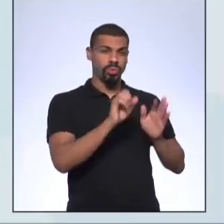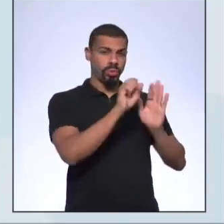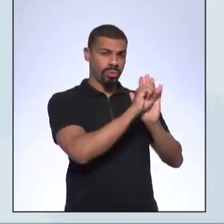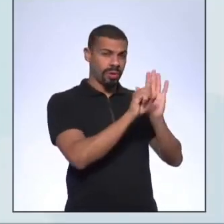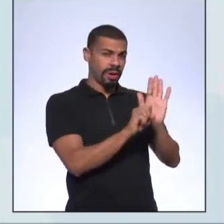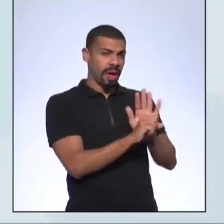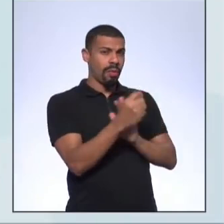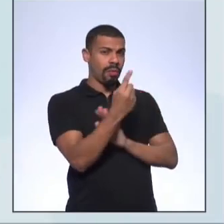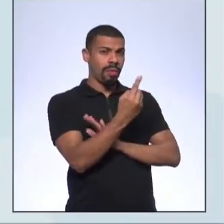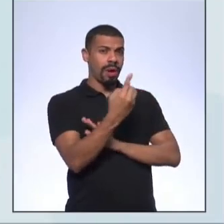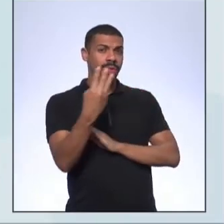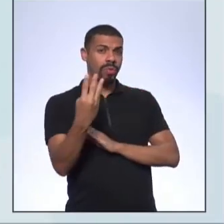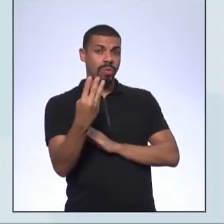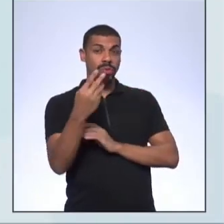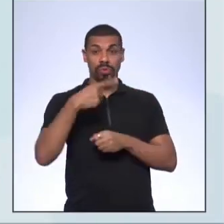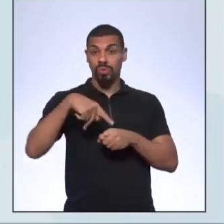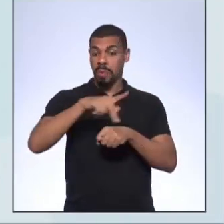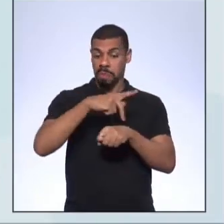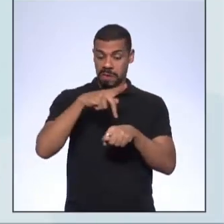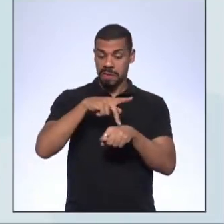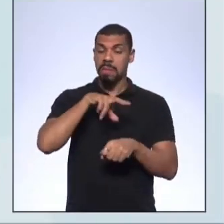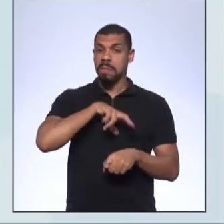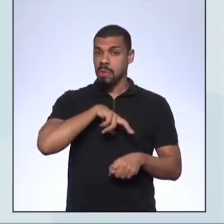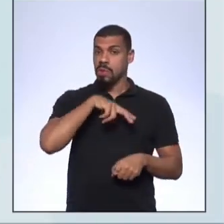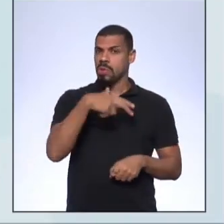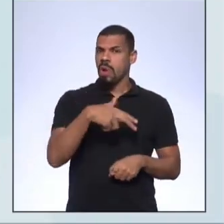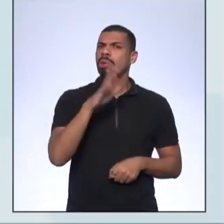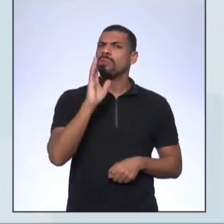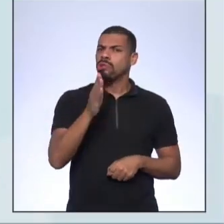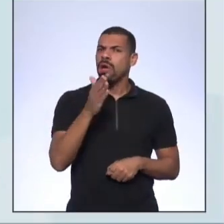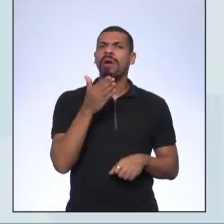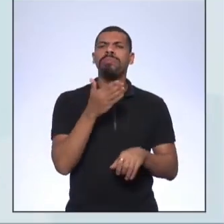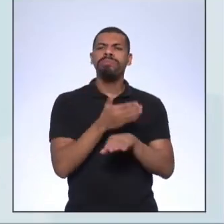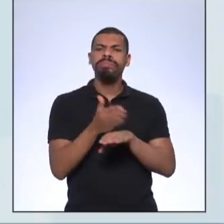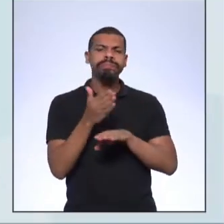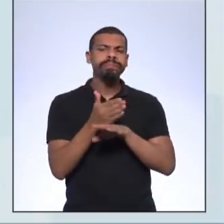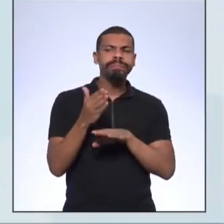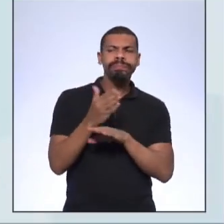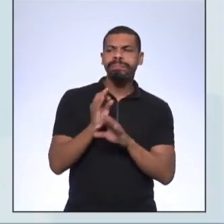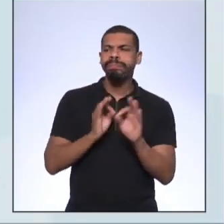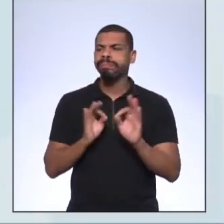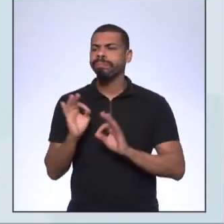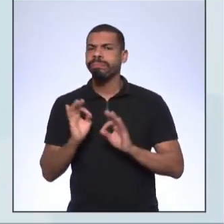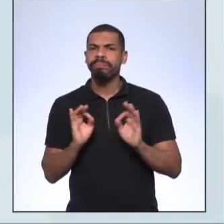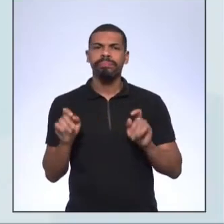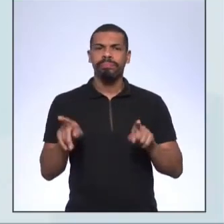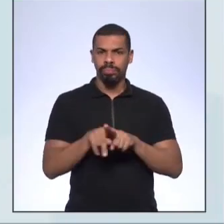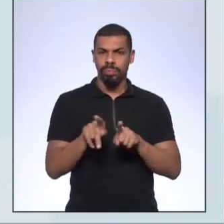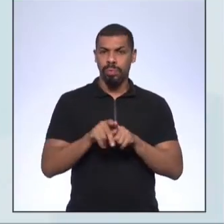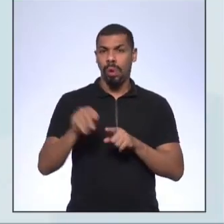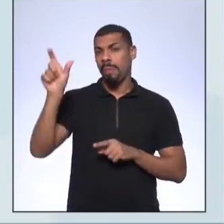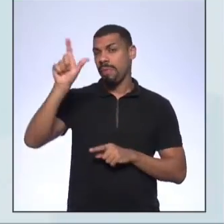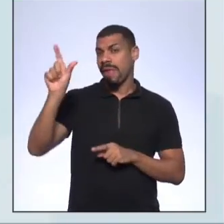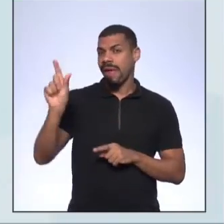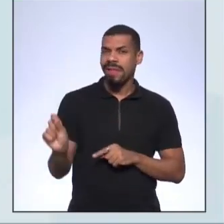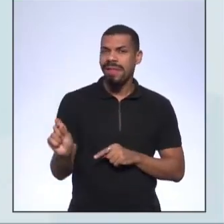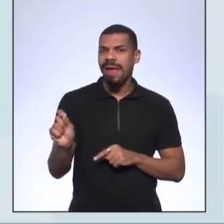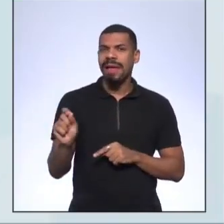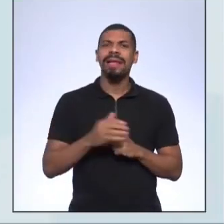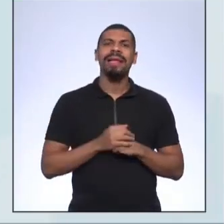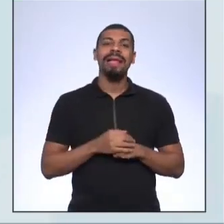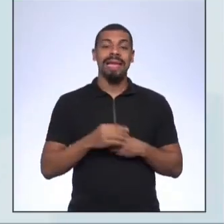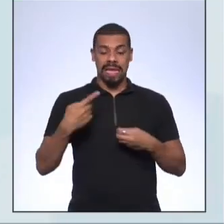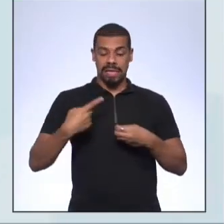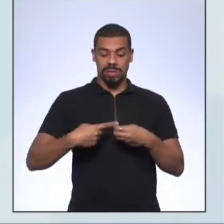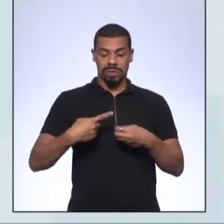XIV, Portugal já participava do comércio das especiarias por meio de entrepostos italianos construídos nas cidades de